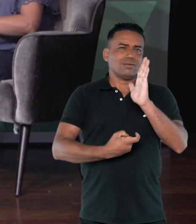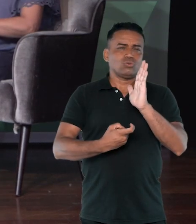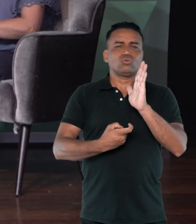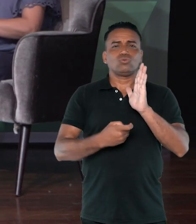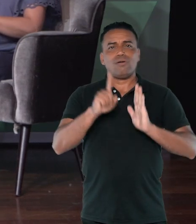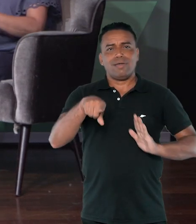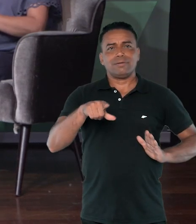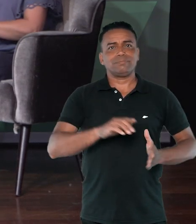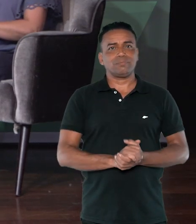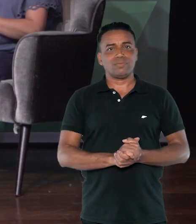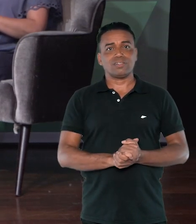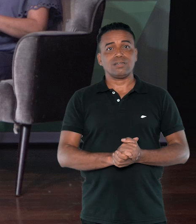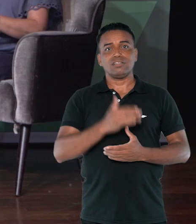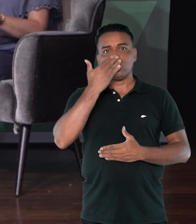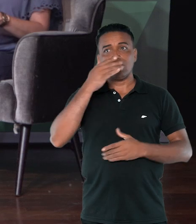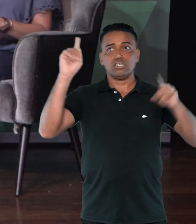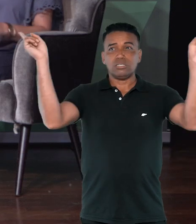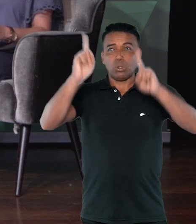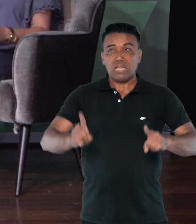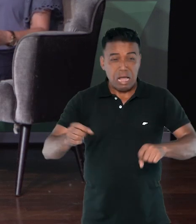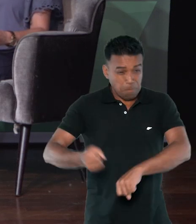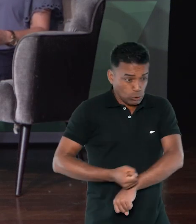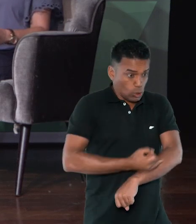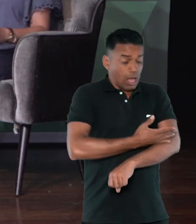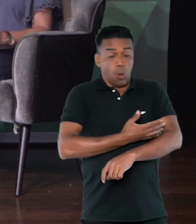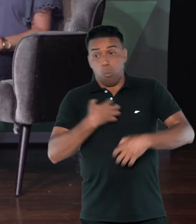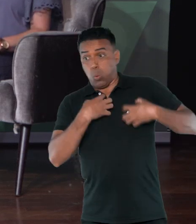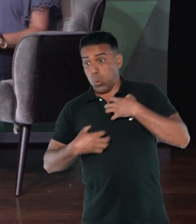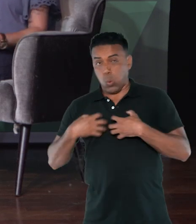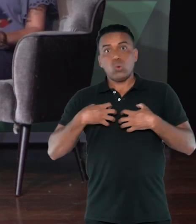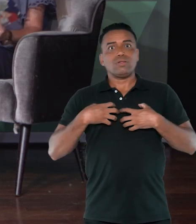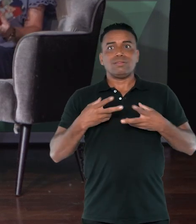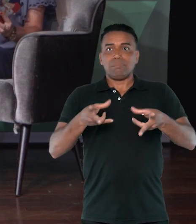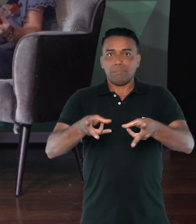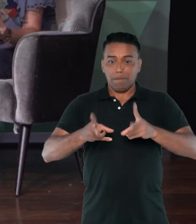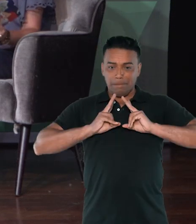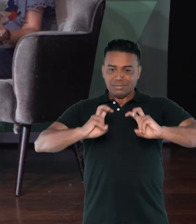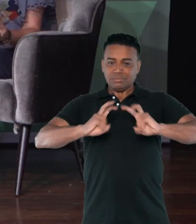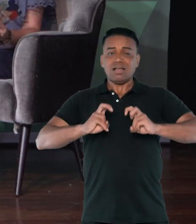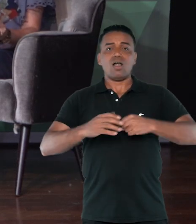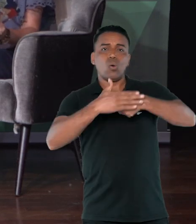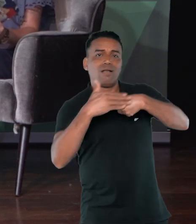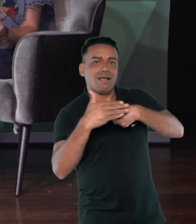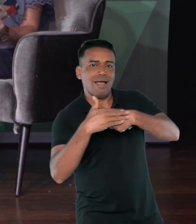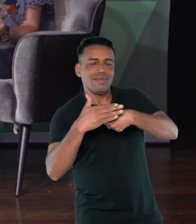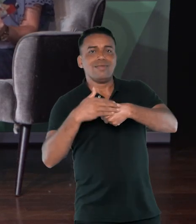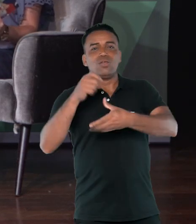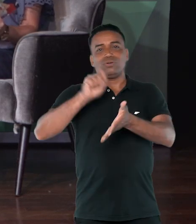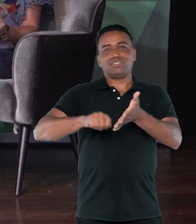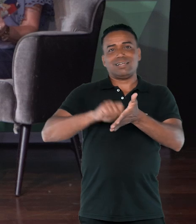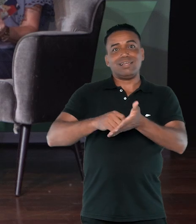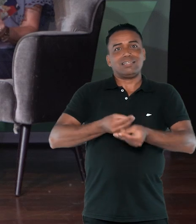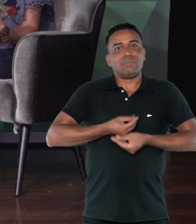Refúgio. A dedicatória que eu faço é essa aqui. Diante das